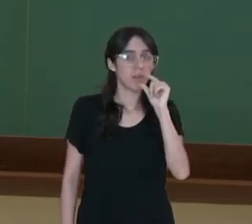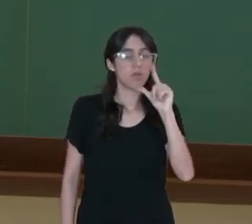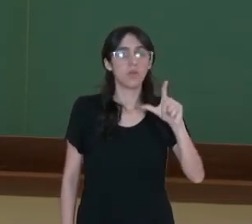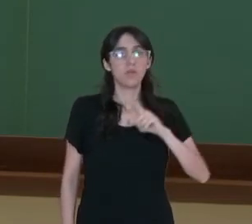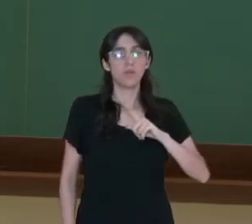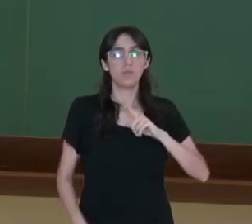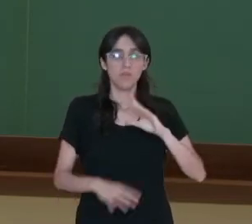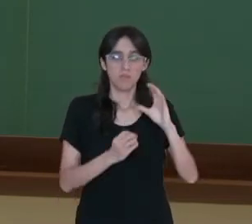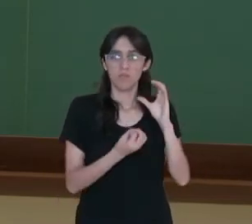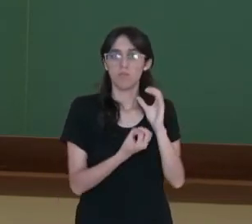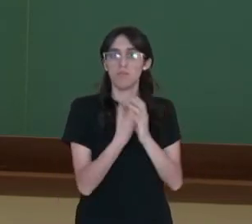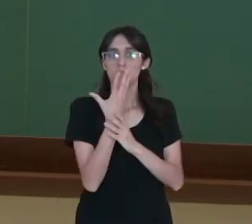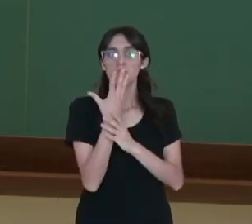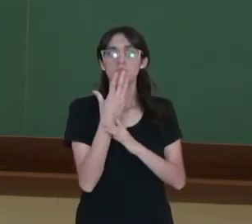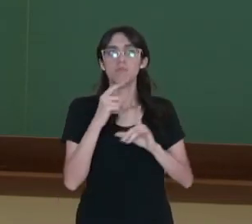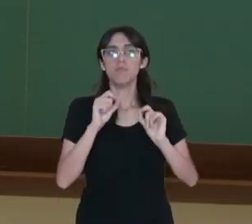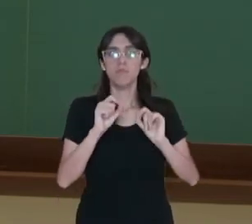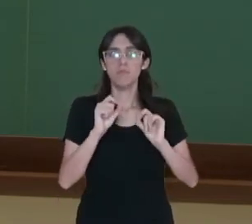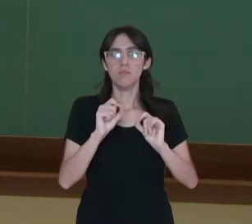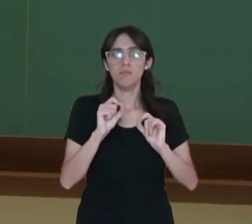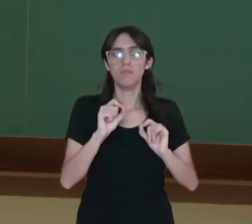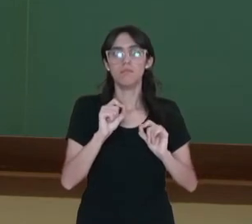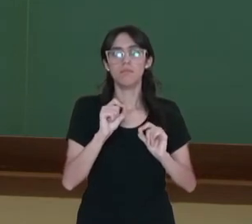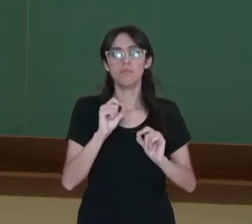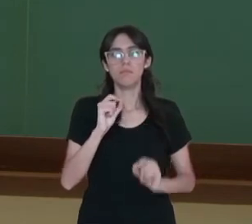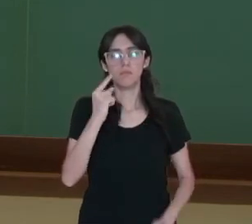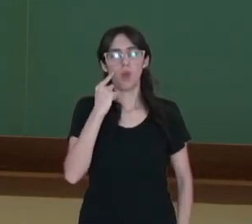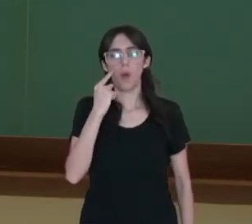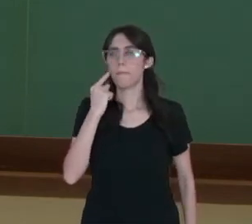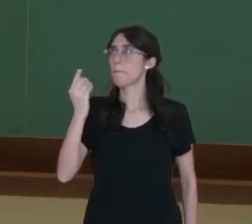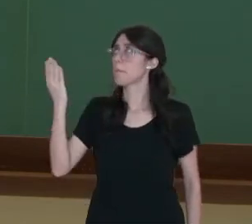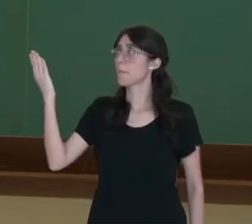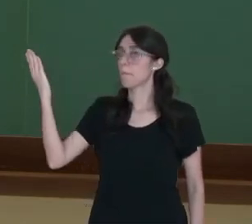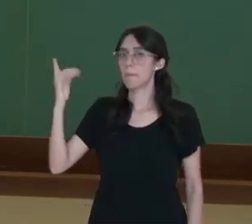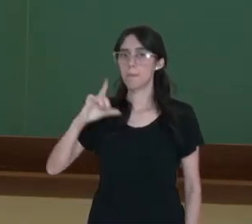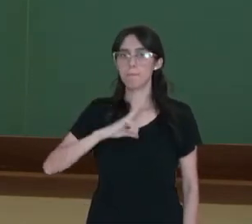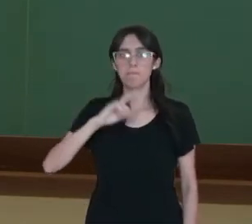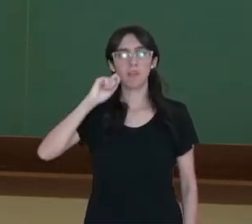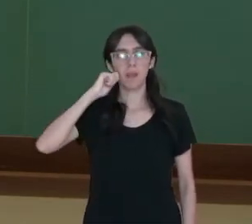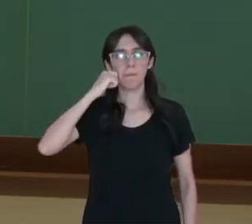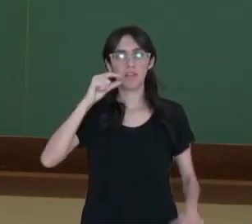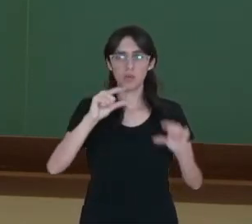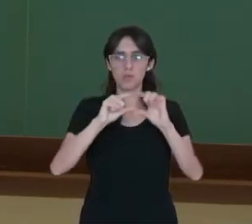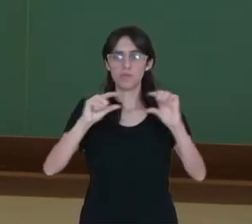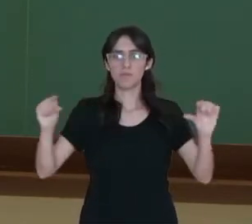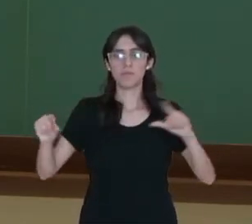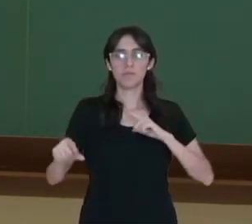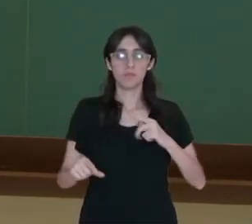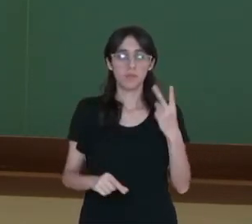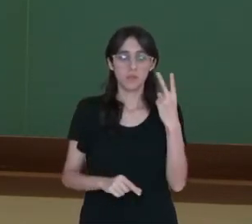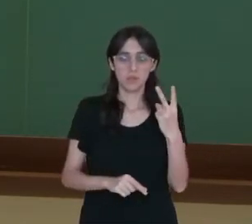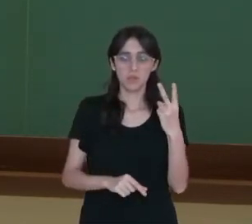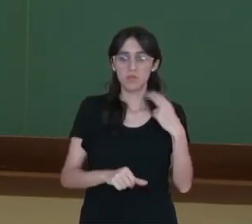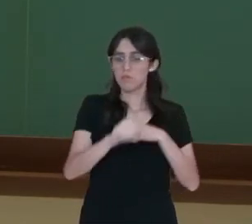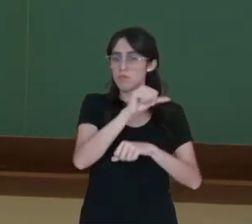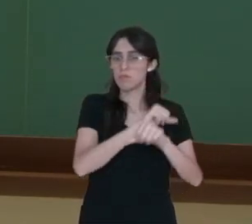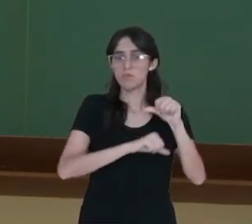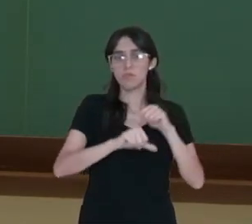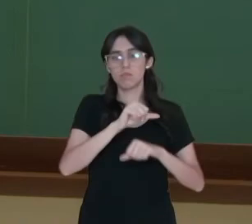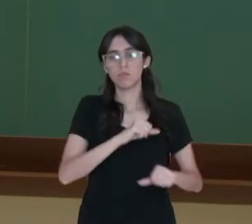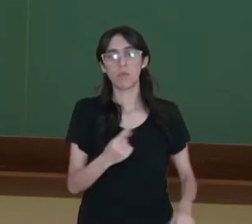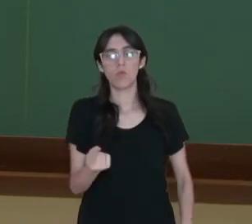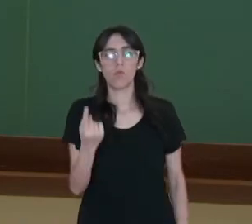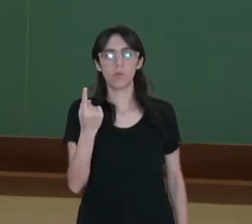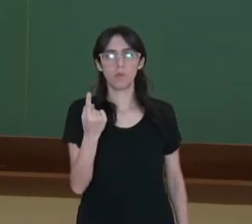cálcio. A gente tem duas substâncias formando uma. Aqui não são substâncias simples, são substâncias